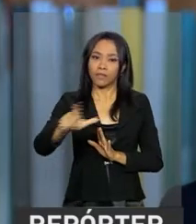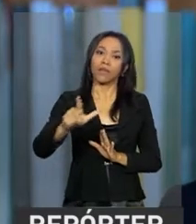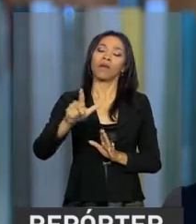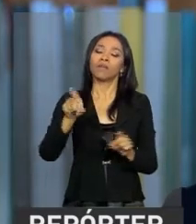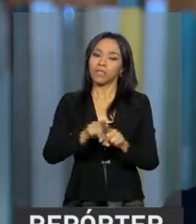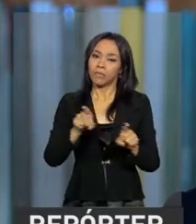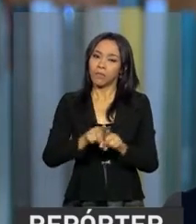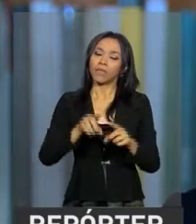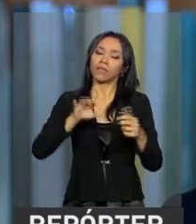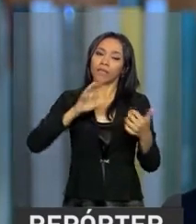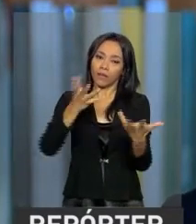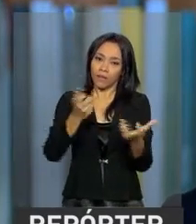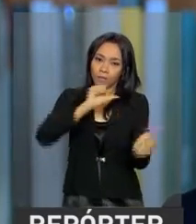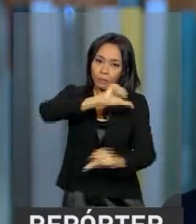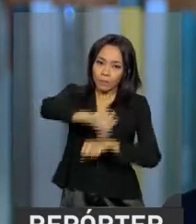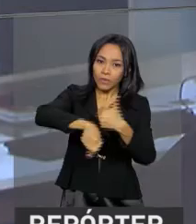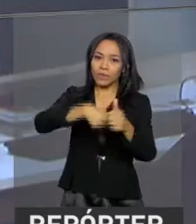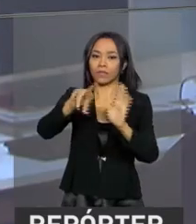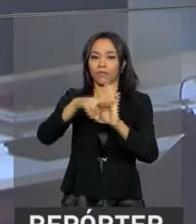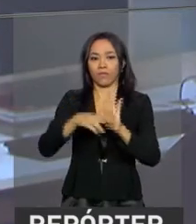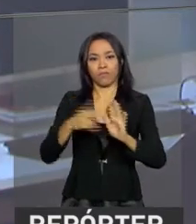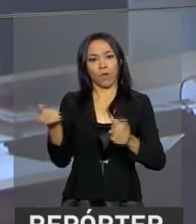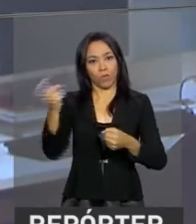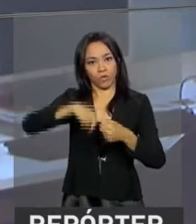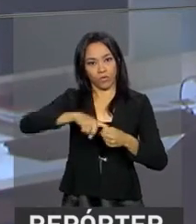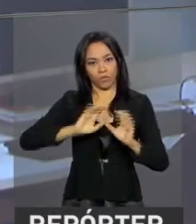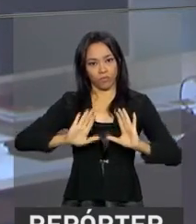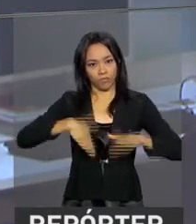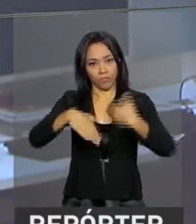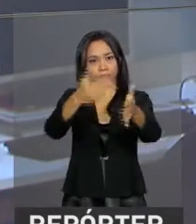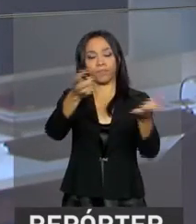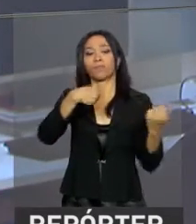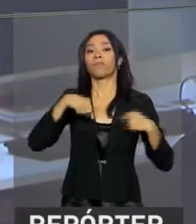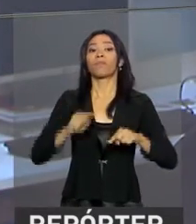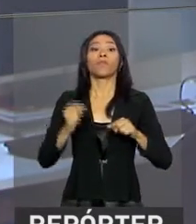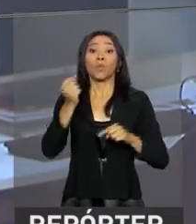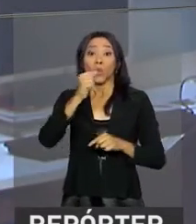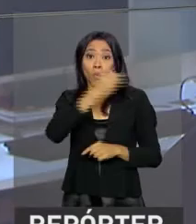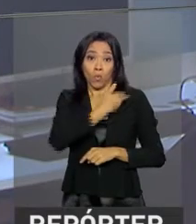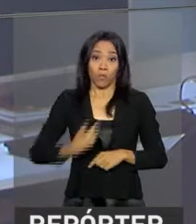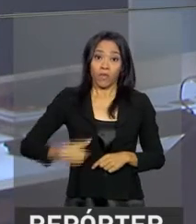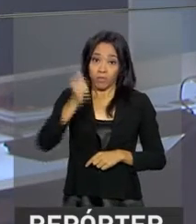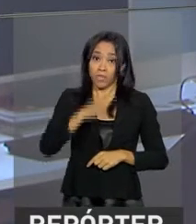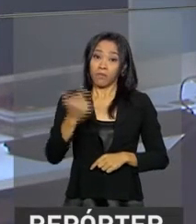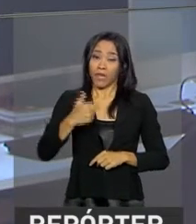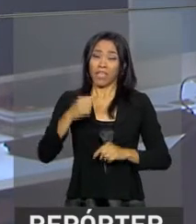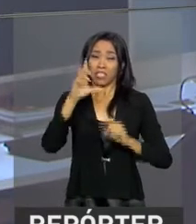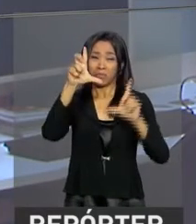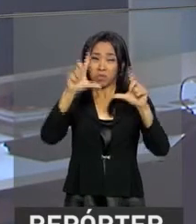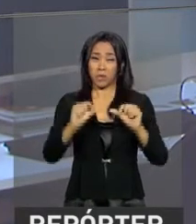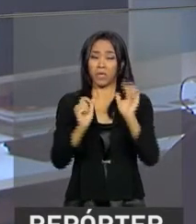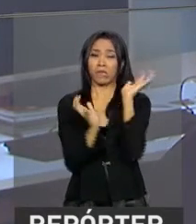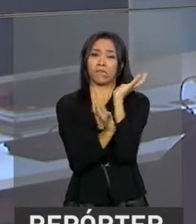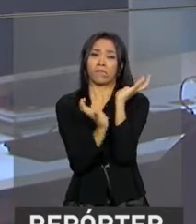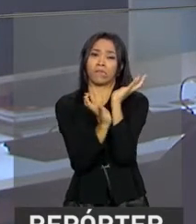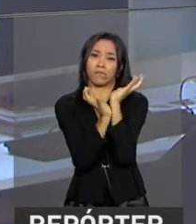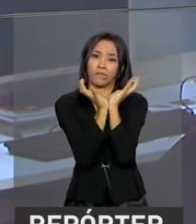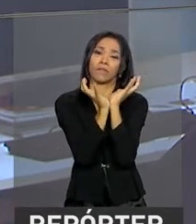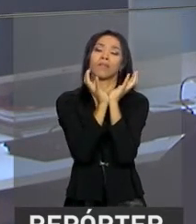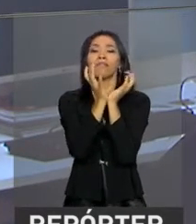reformas fundamentais para voltar a crescer o governo brasileiro quer diminuir a burocracia e facilitar as